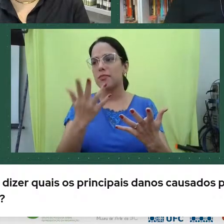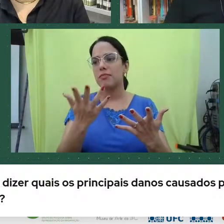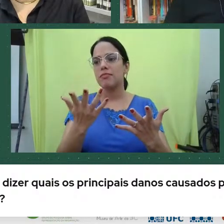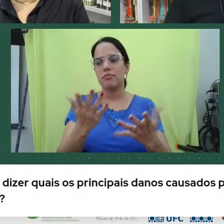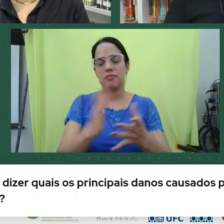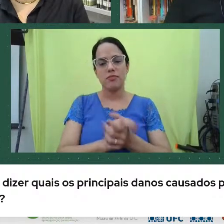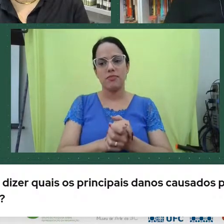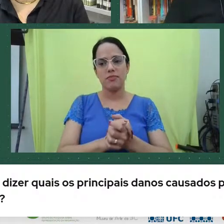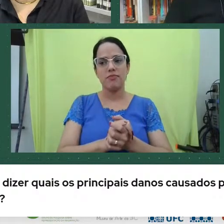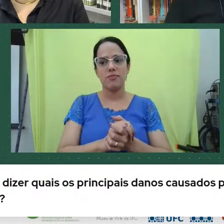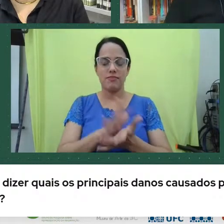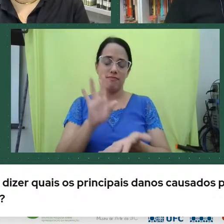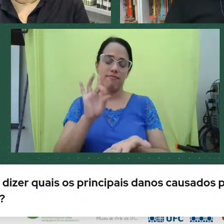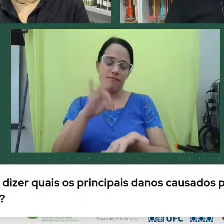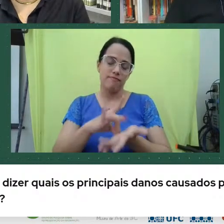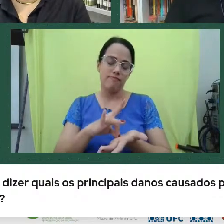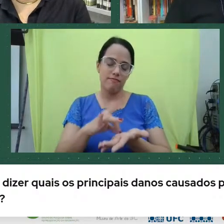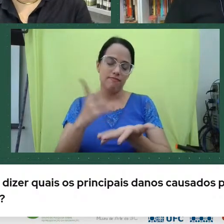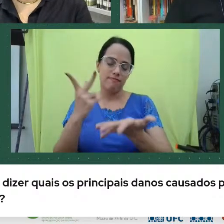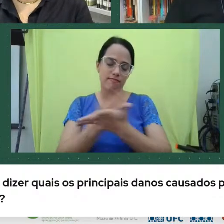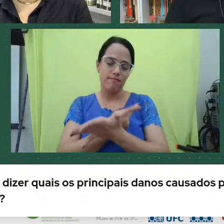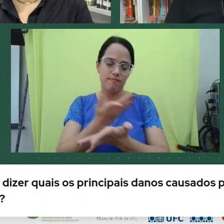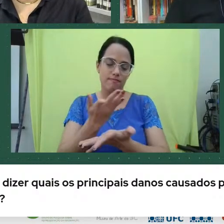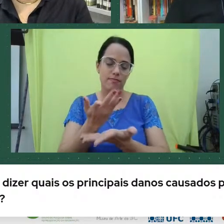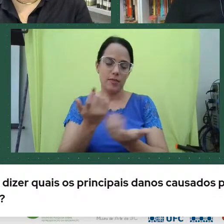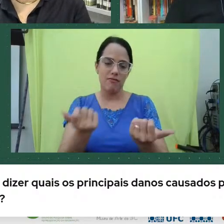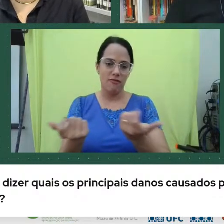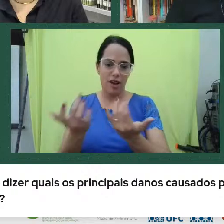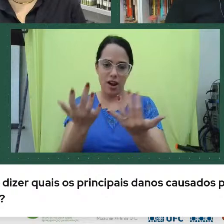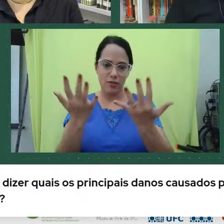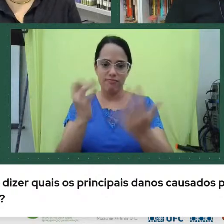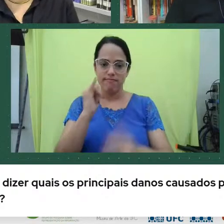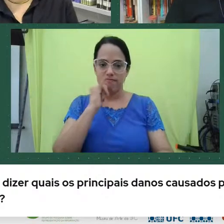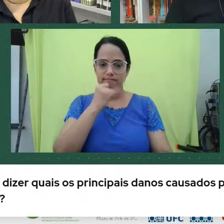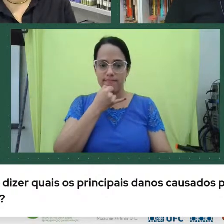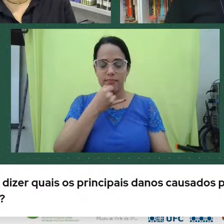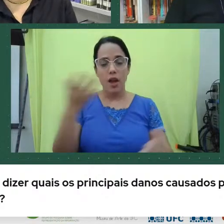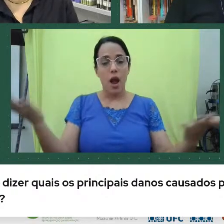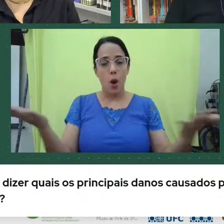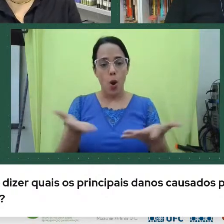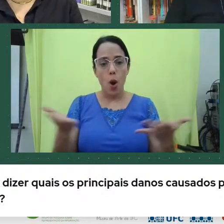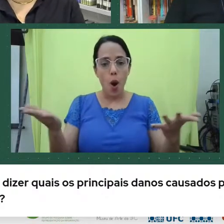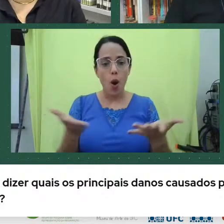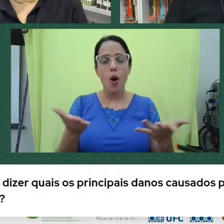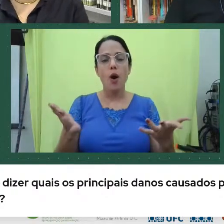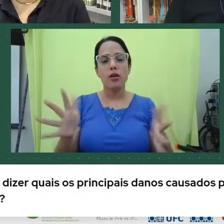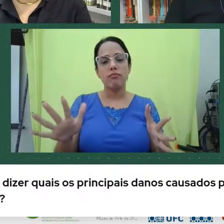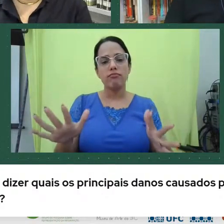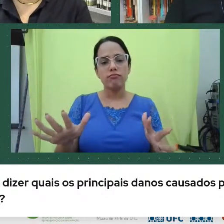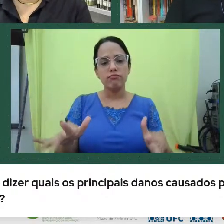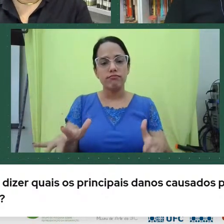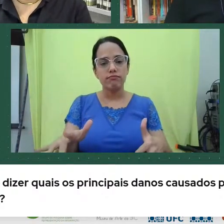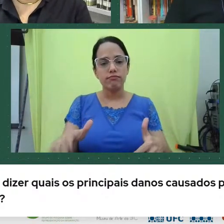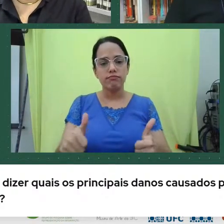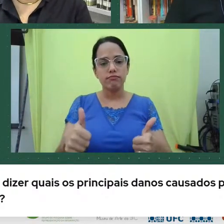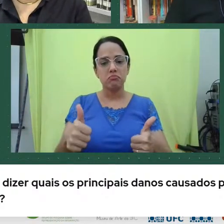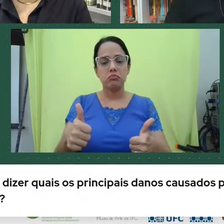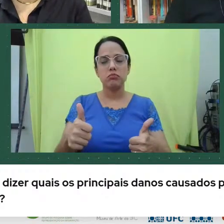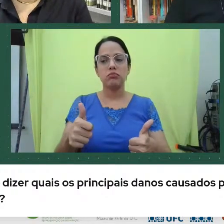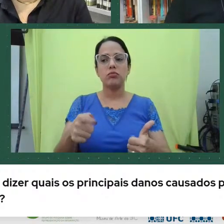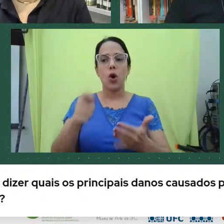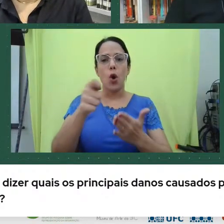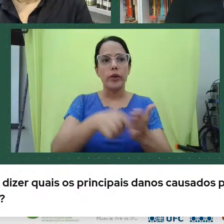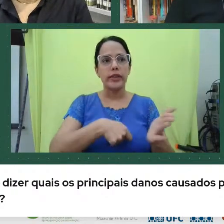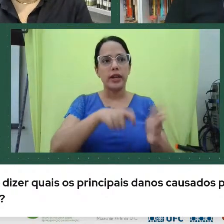não é por acaso, né? Não é por acaso. Então, a Cinemateca agora está se reestruturando, está contratando